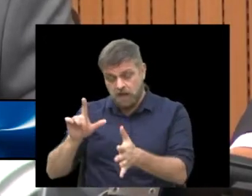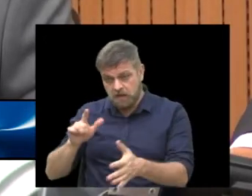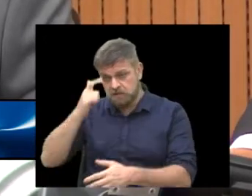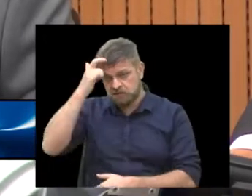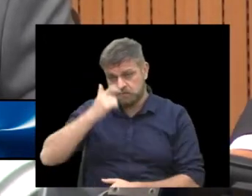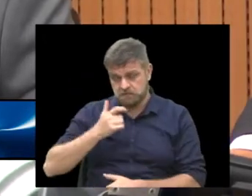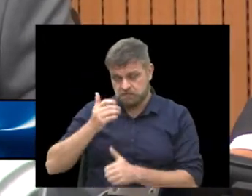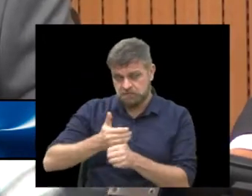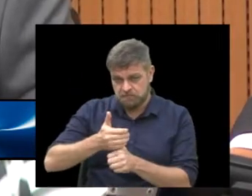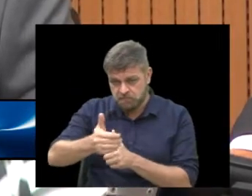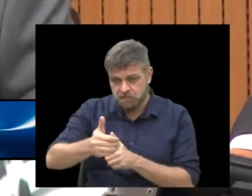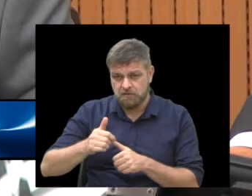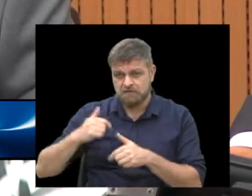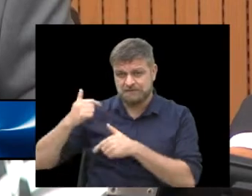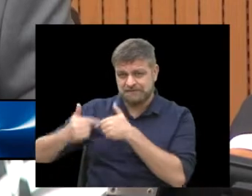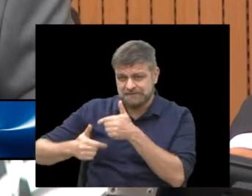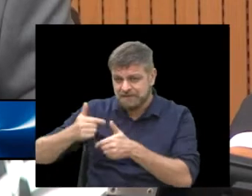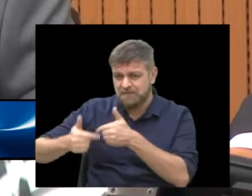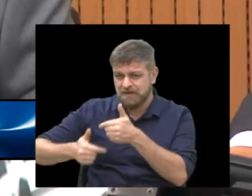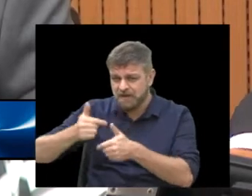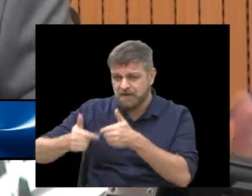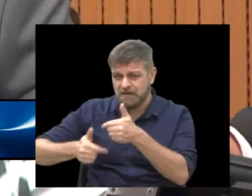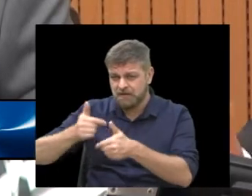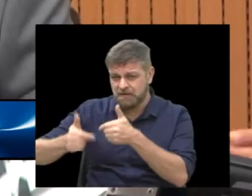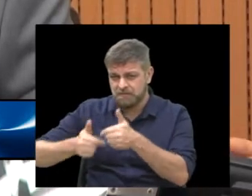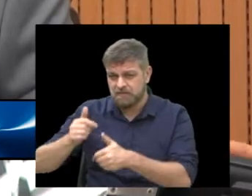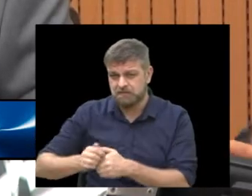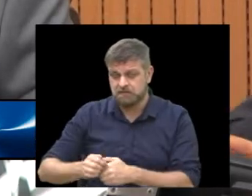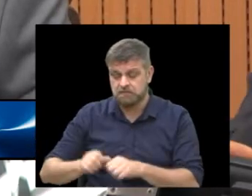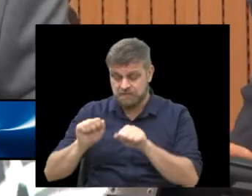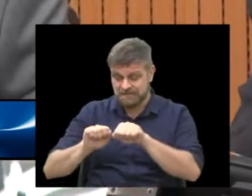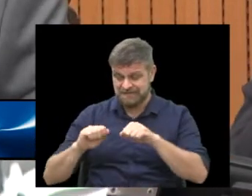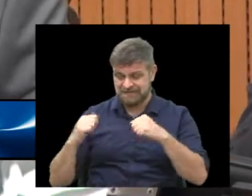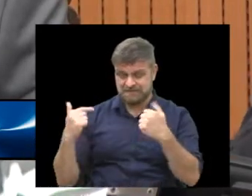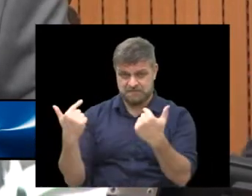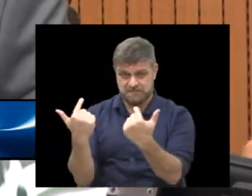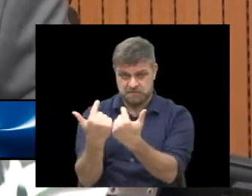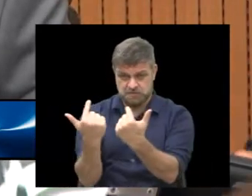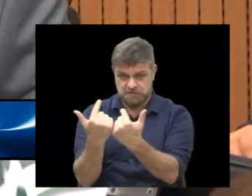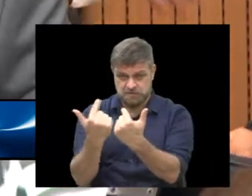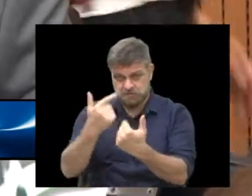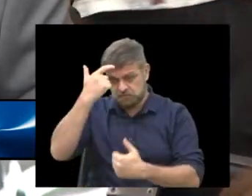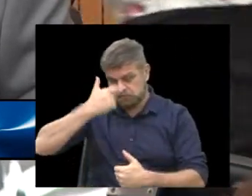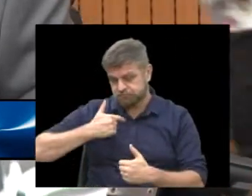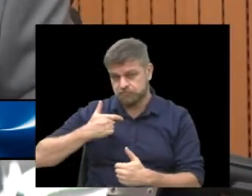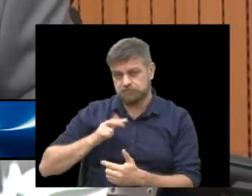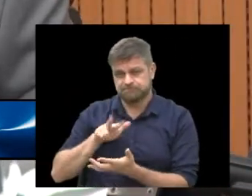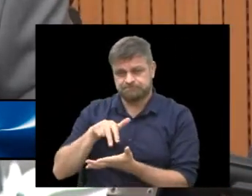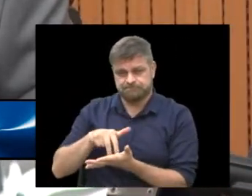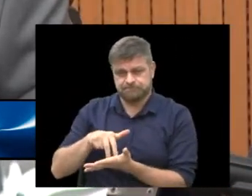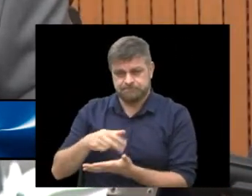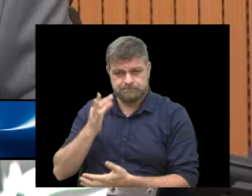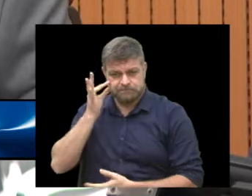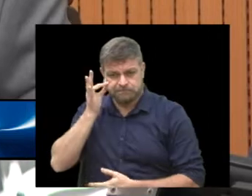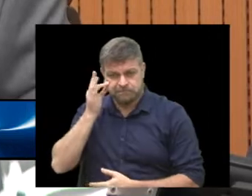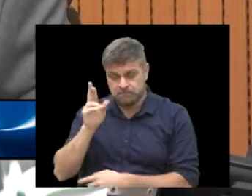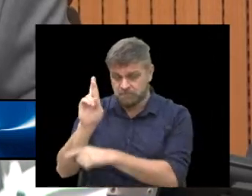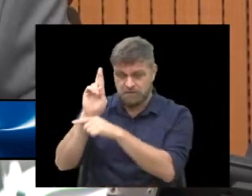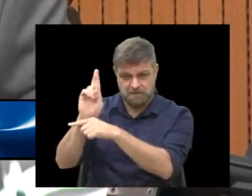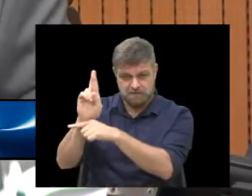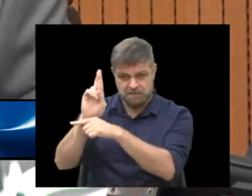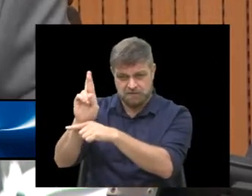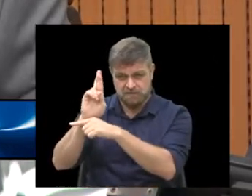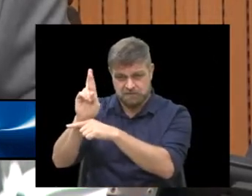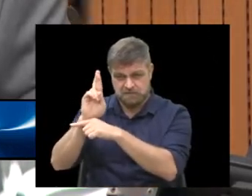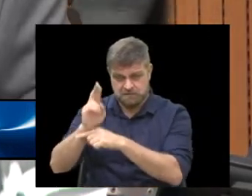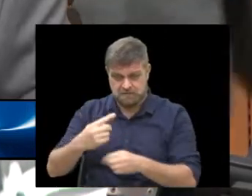deputado estadual venho trabalhando intensamente na Assembleia Legislativa do Estado de São Paulo de forma representativa para